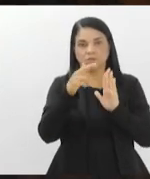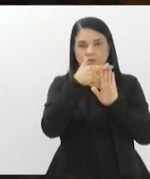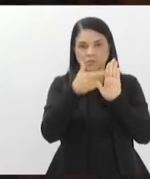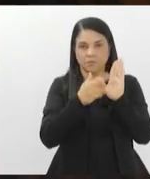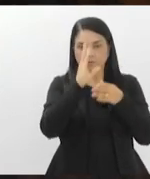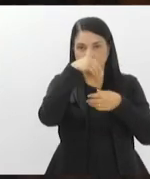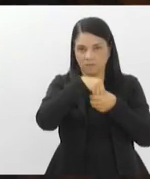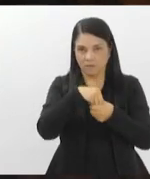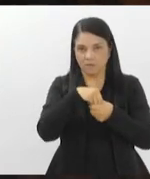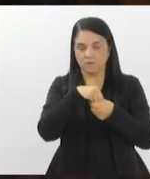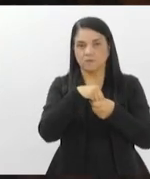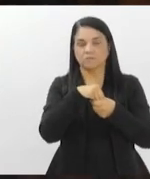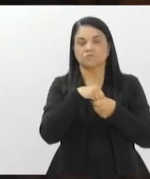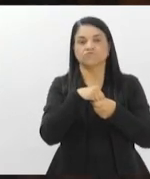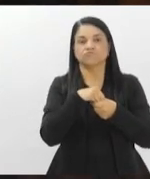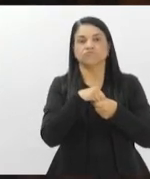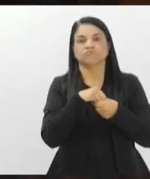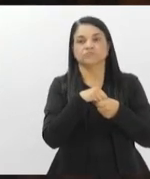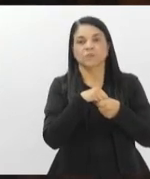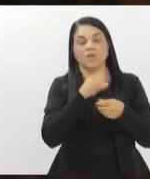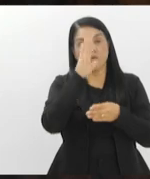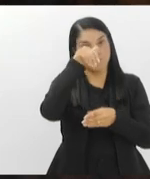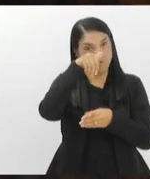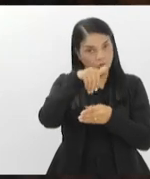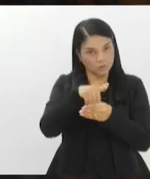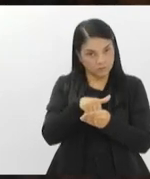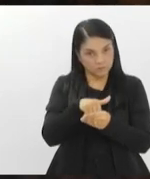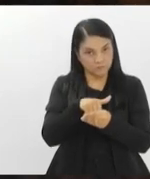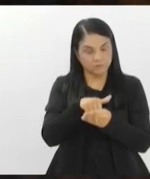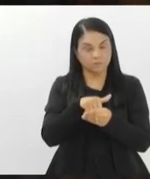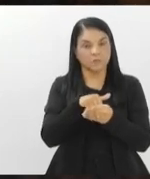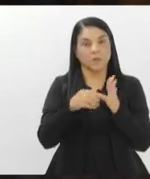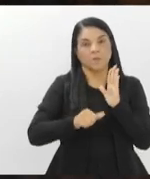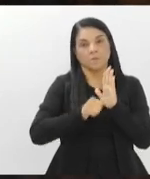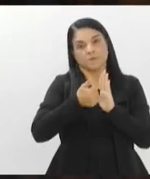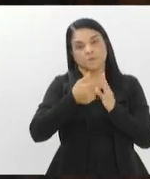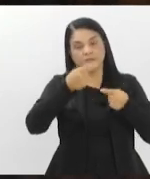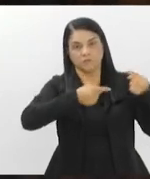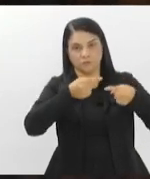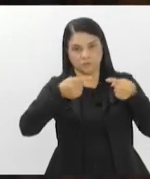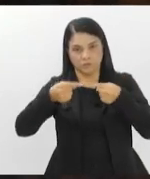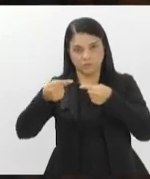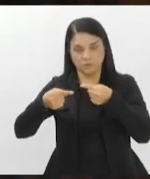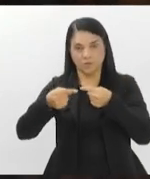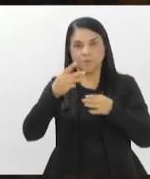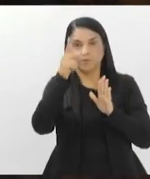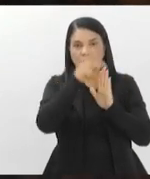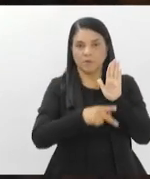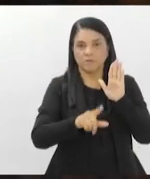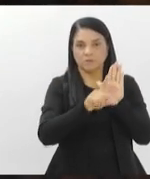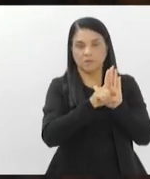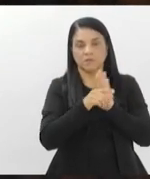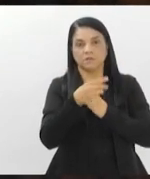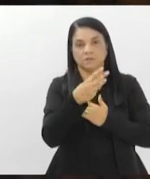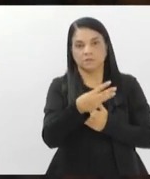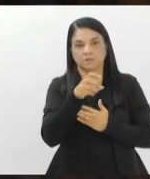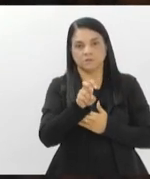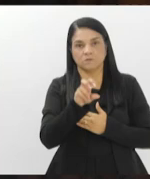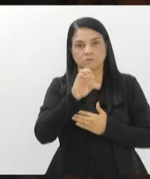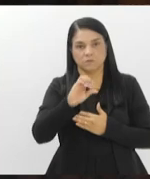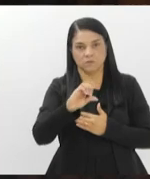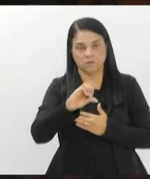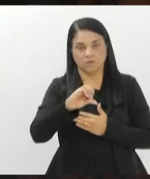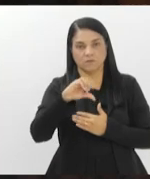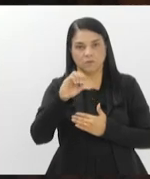em tramitação ordinária, em votação, em primeira discussão, projeto de lei número 3598